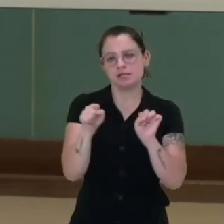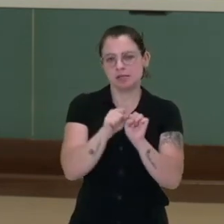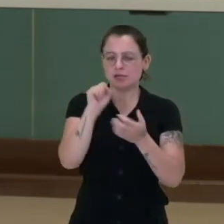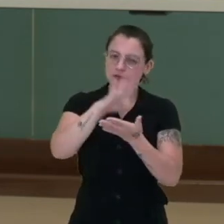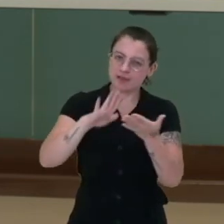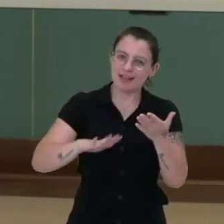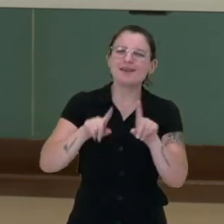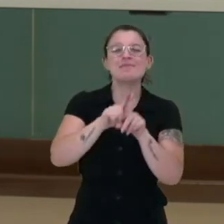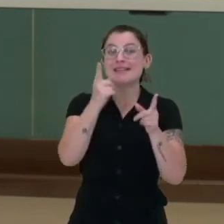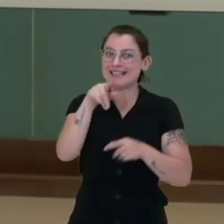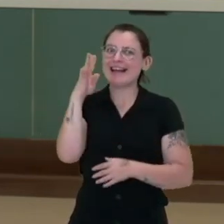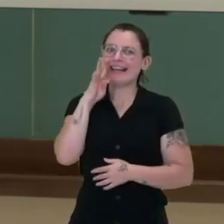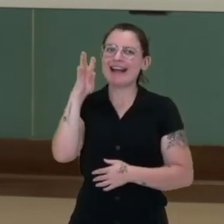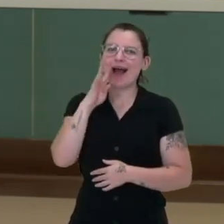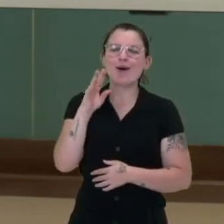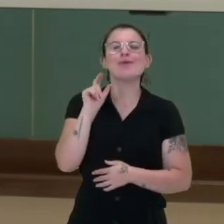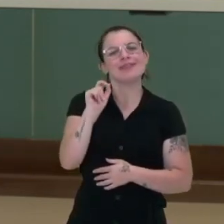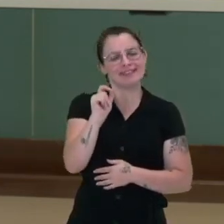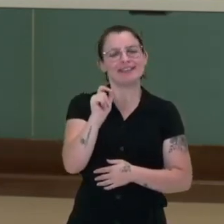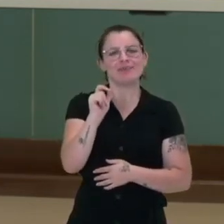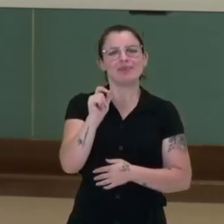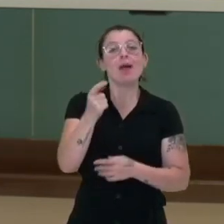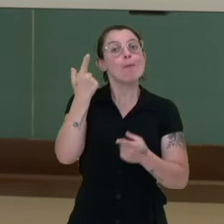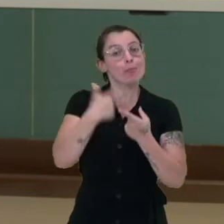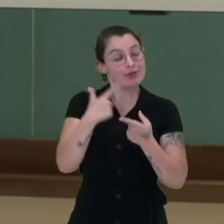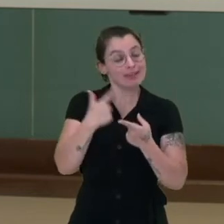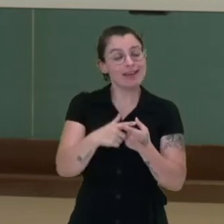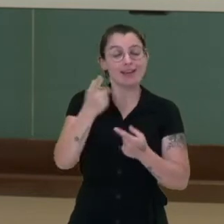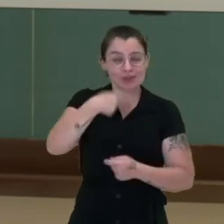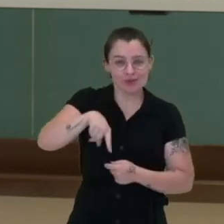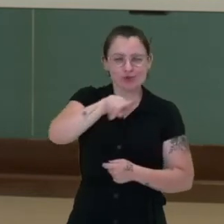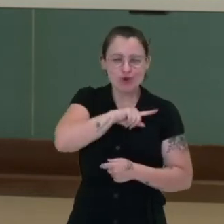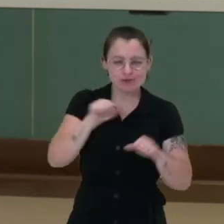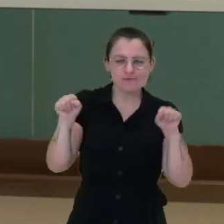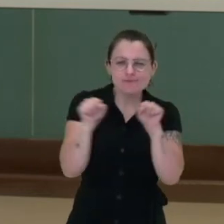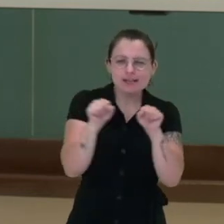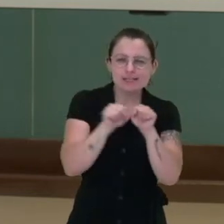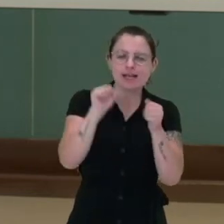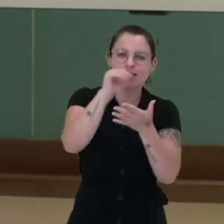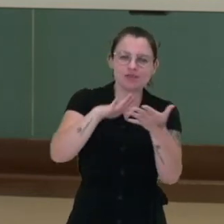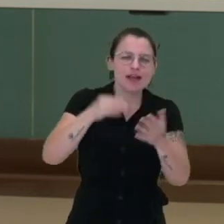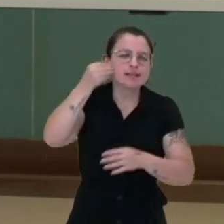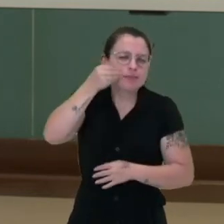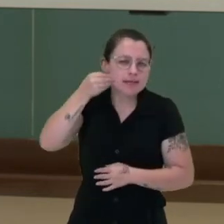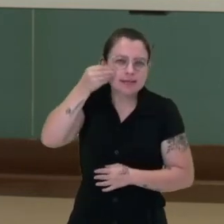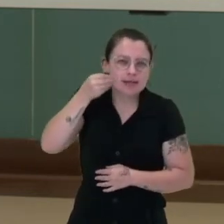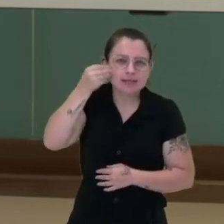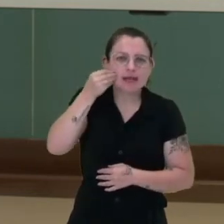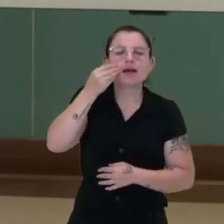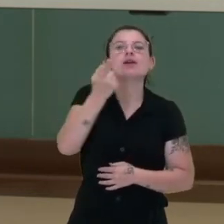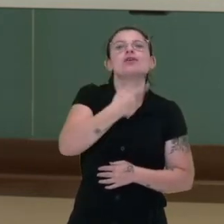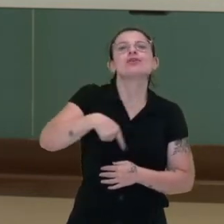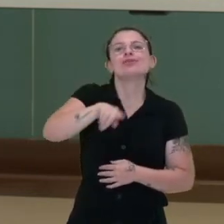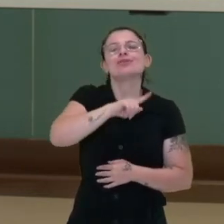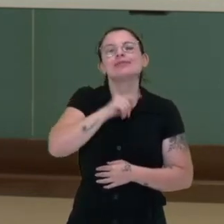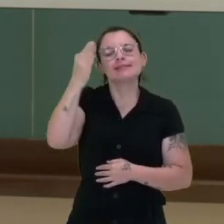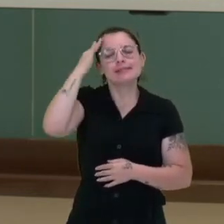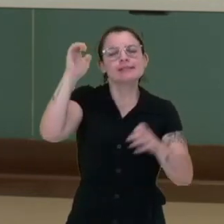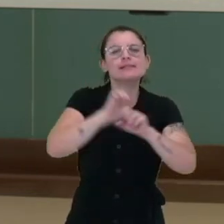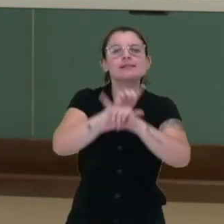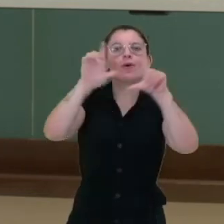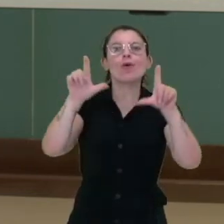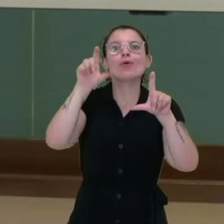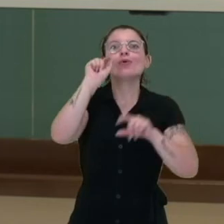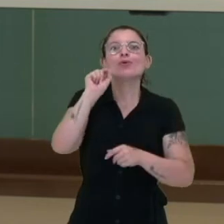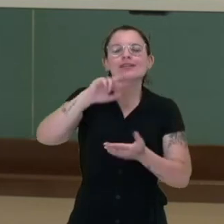mas é super legal. Por quê? Realizando essa experiência, você vai entender o